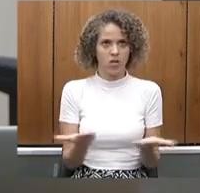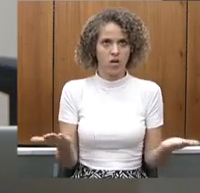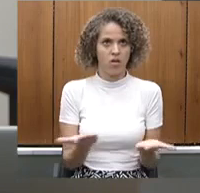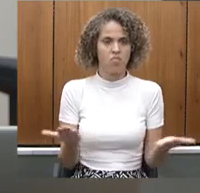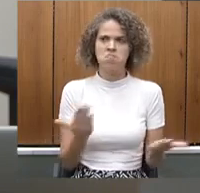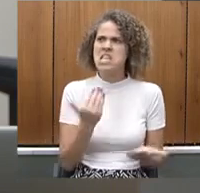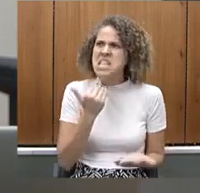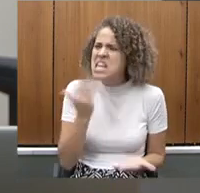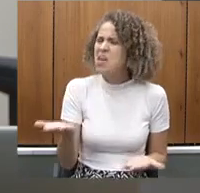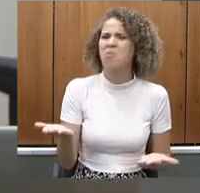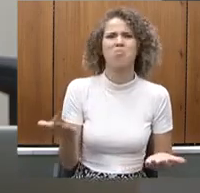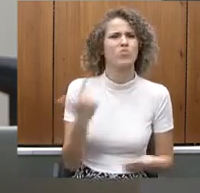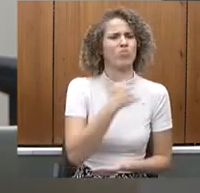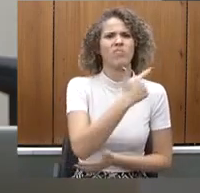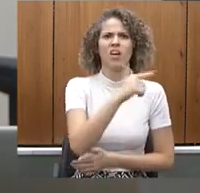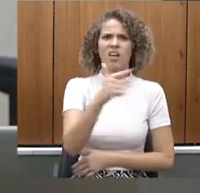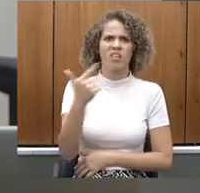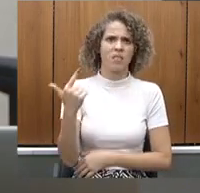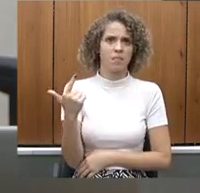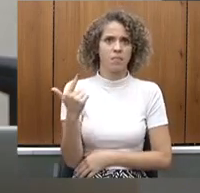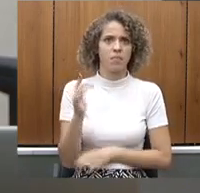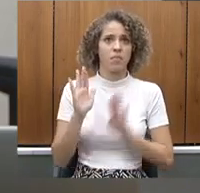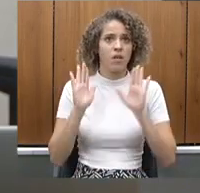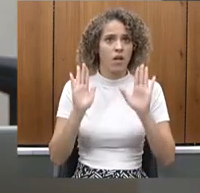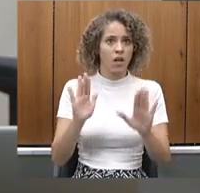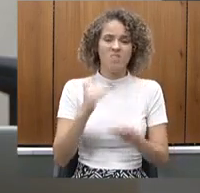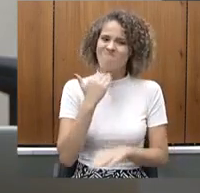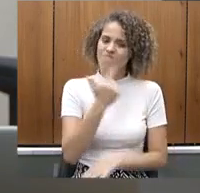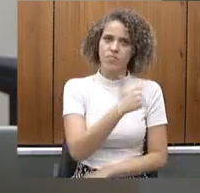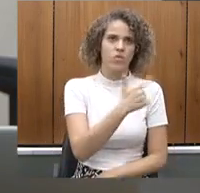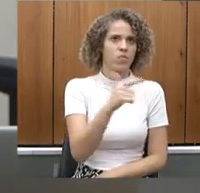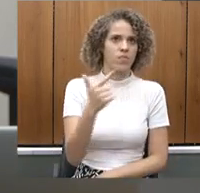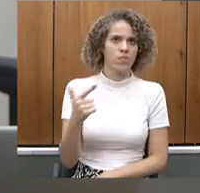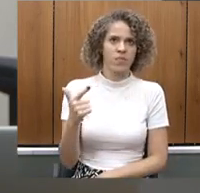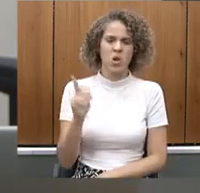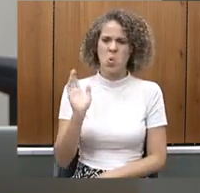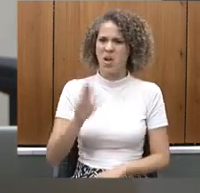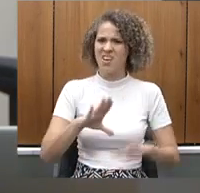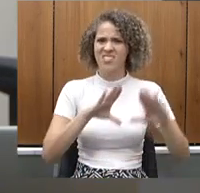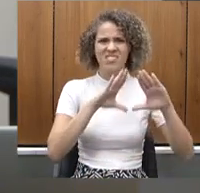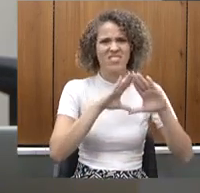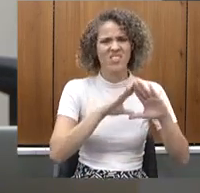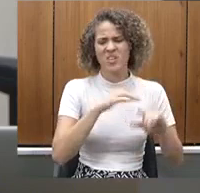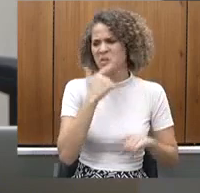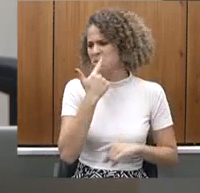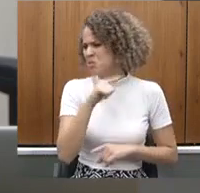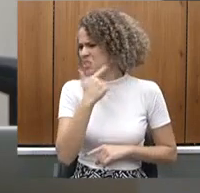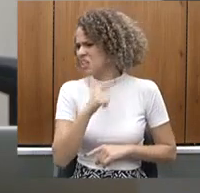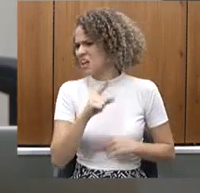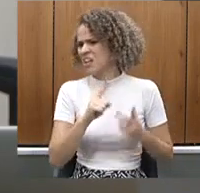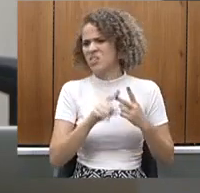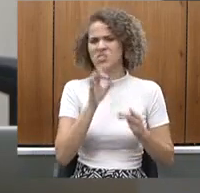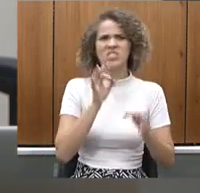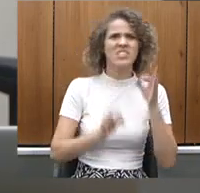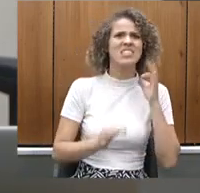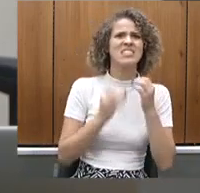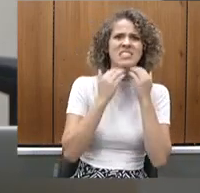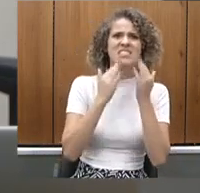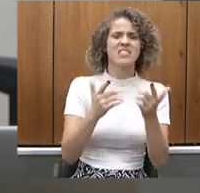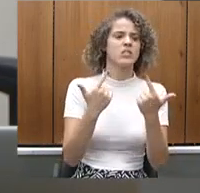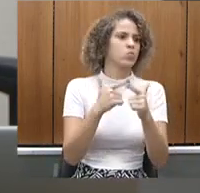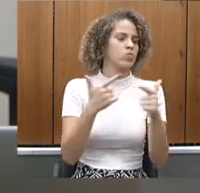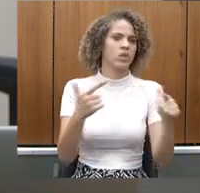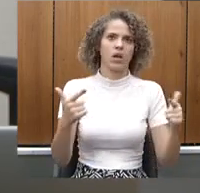nenhuma nenhuma nenhuma não é Assembleia não tem MP não tem judiciário nenhuma